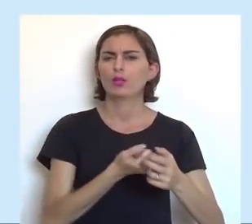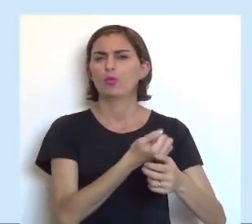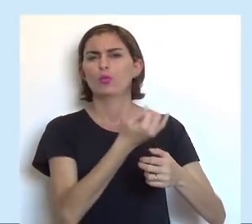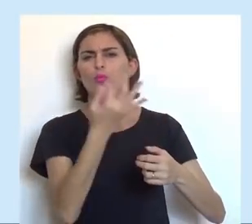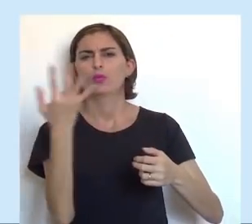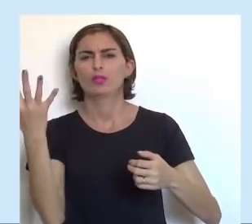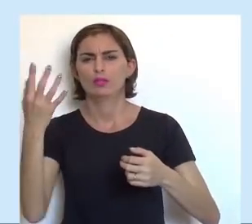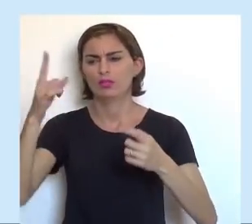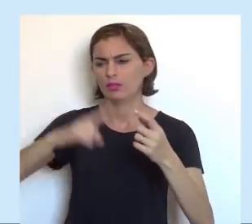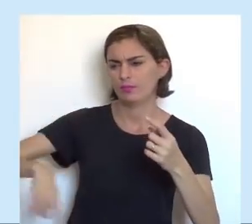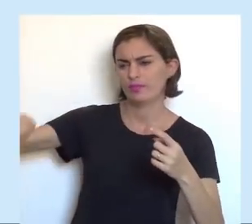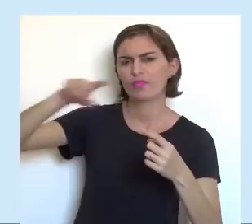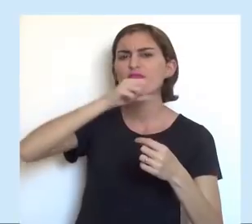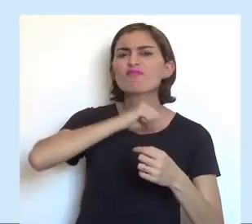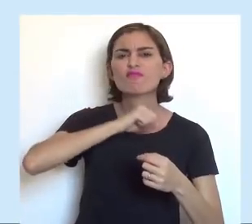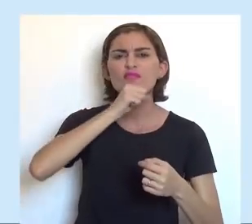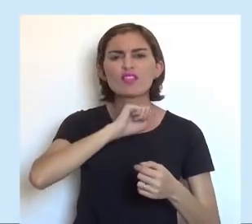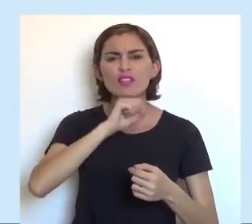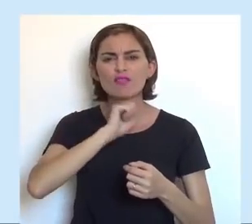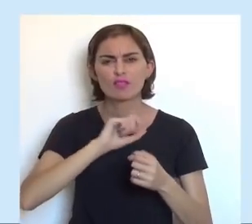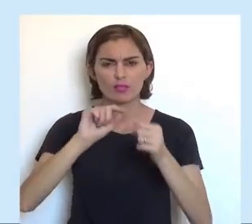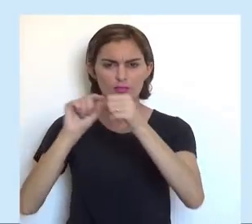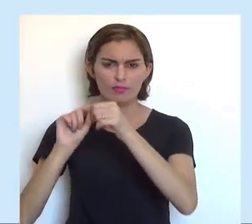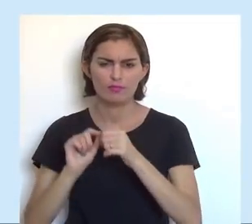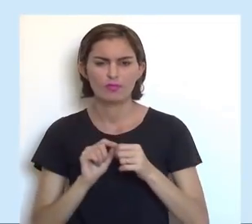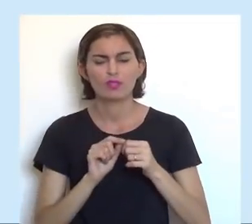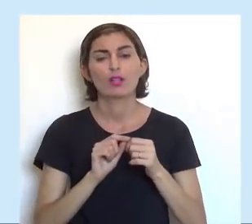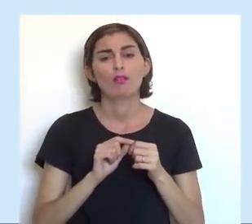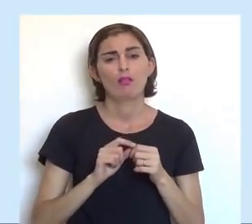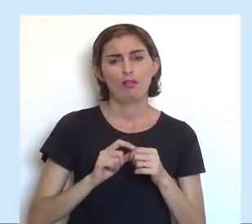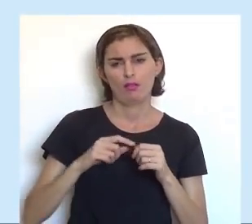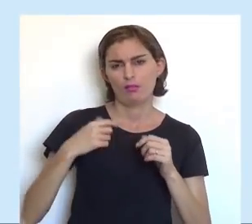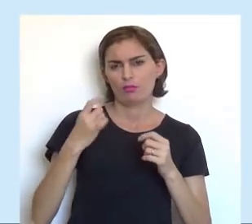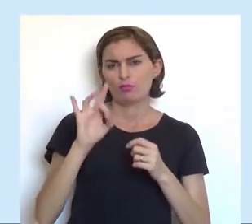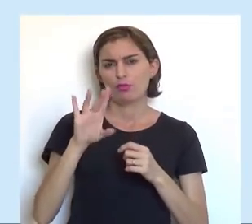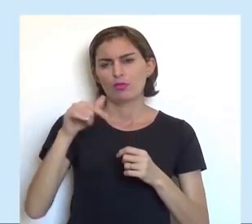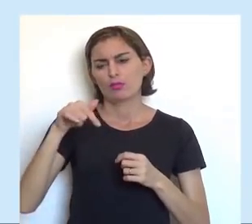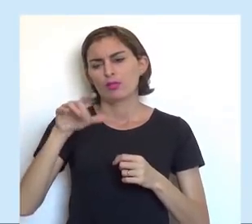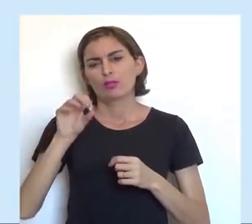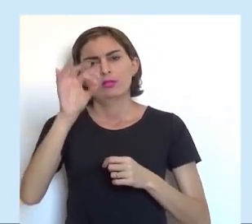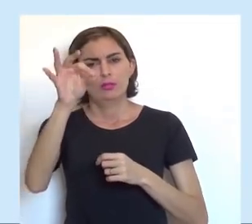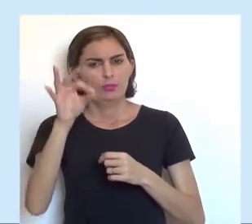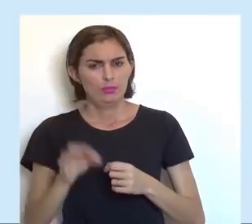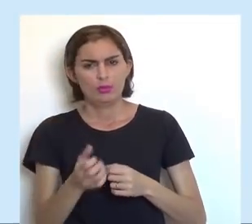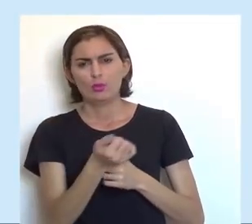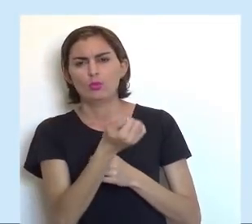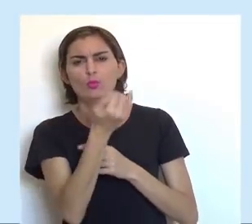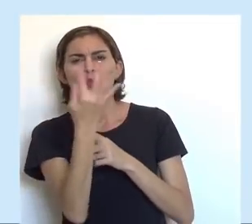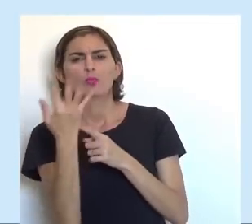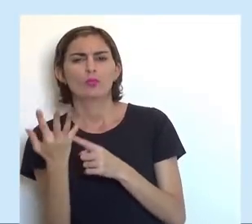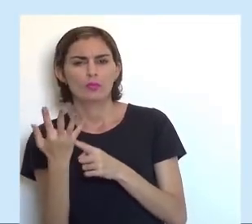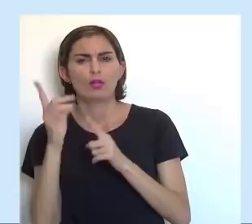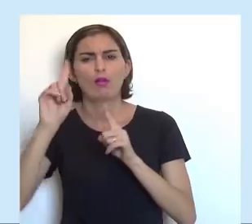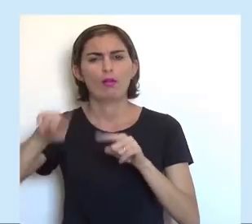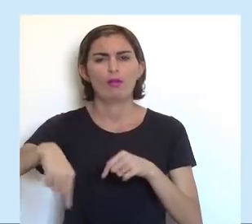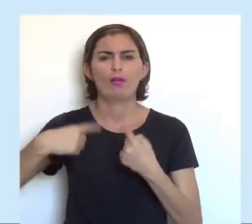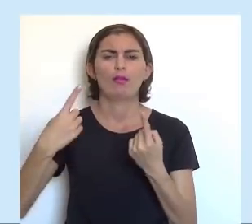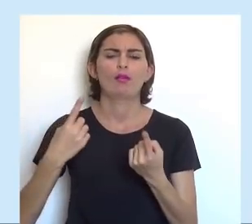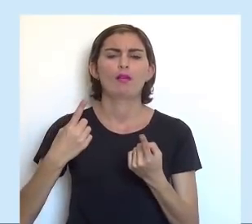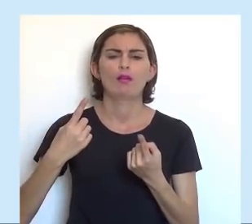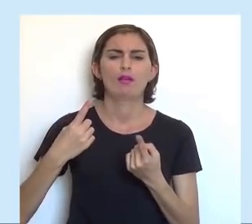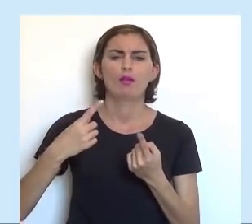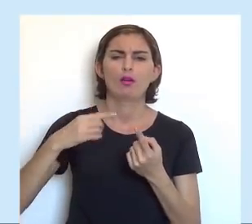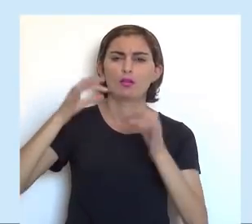uma quantidade de pneus inservíveis produzidos e que apenas 70% dessa quantidade ela